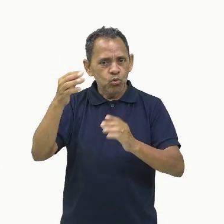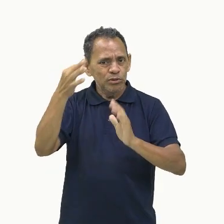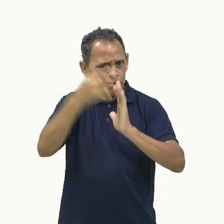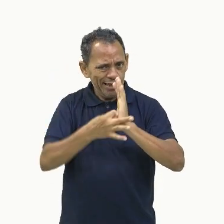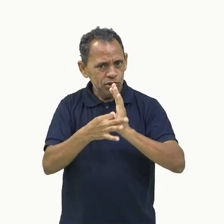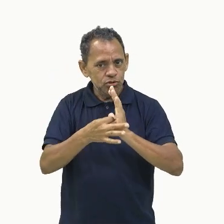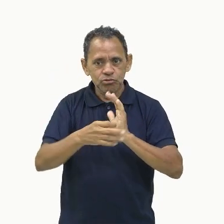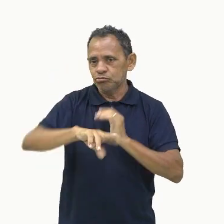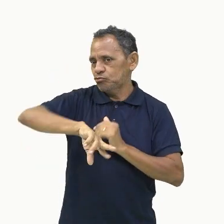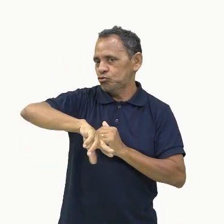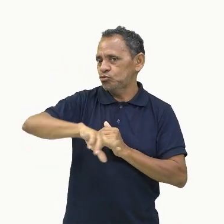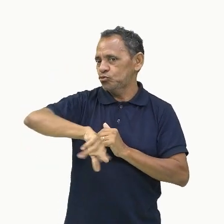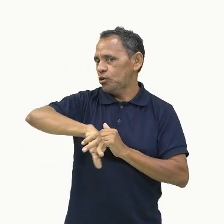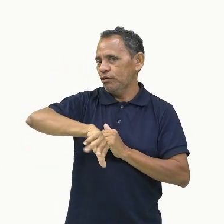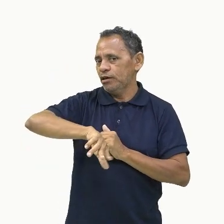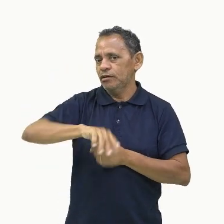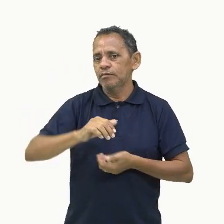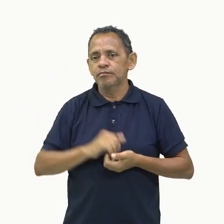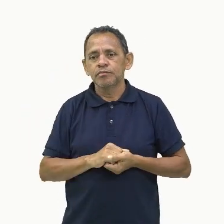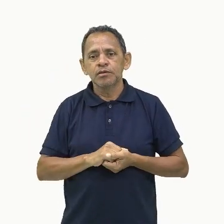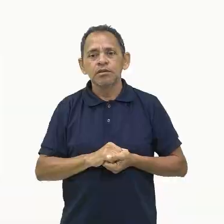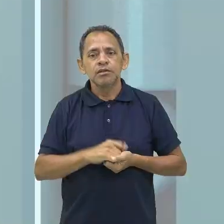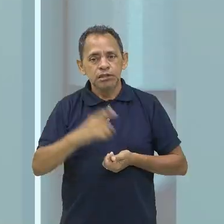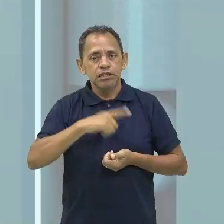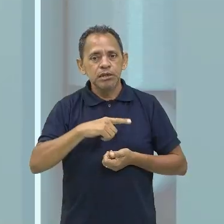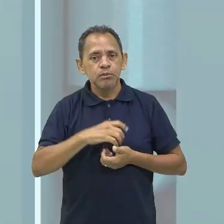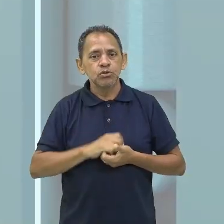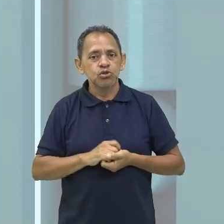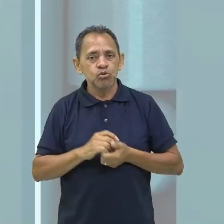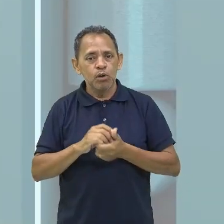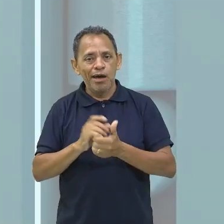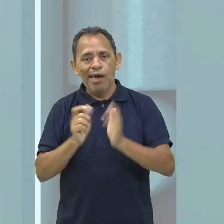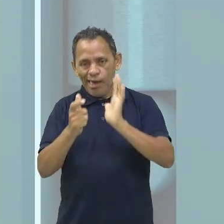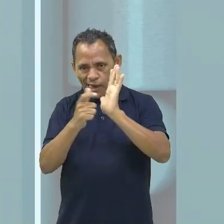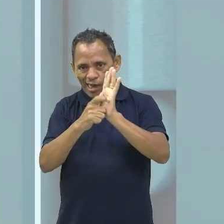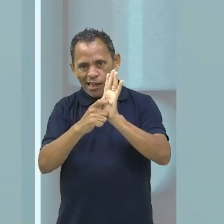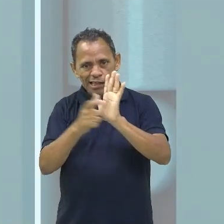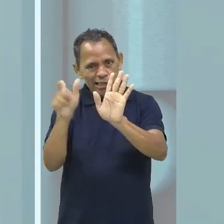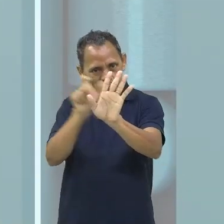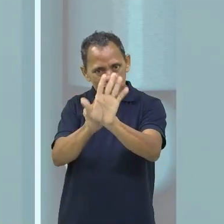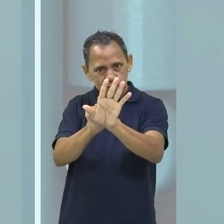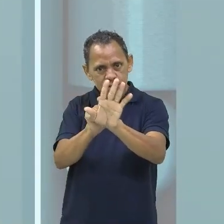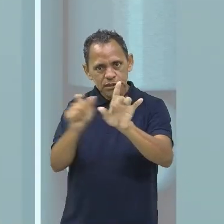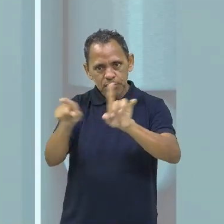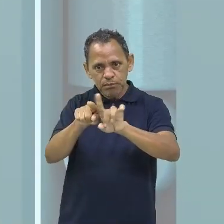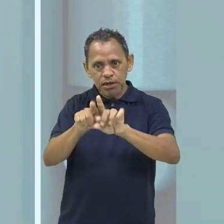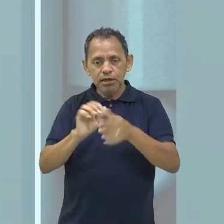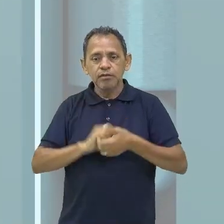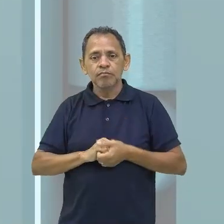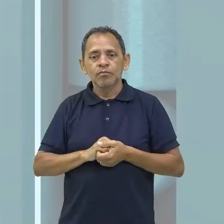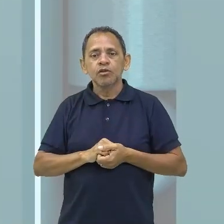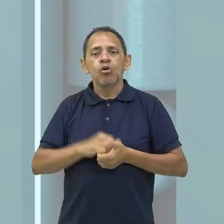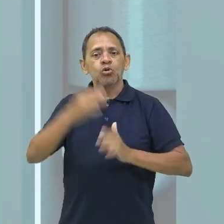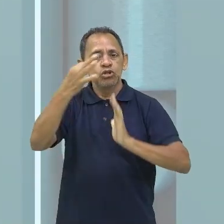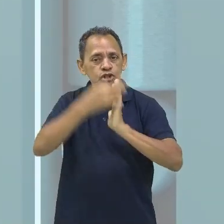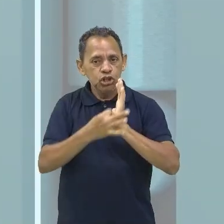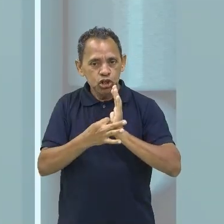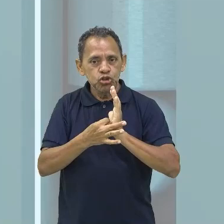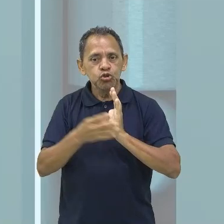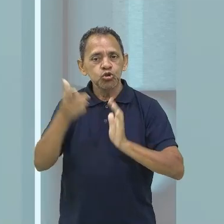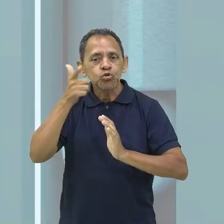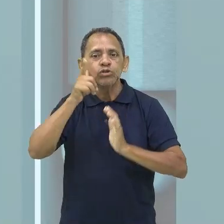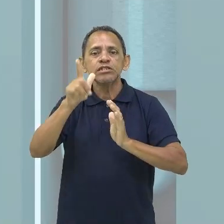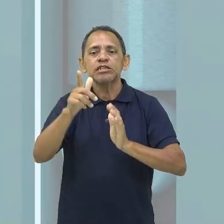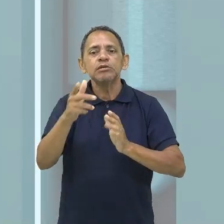elipses aí contribuindo para o processo expressivo do primeiro texto que nós acabamos aí de interpretar